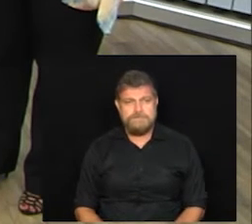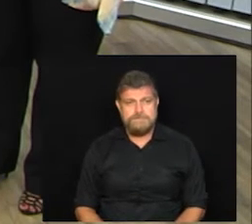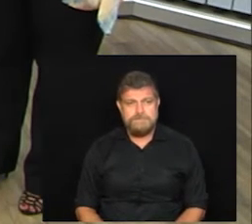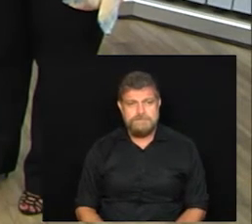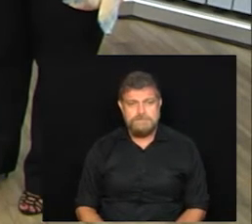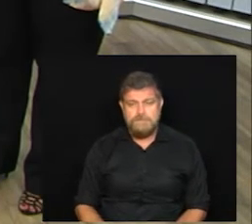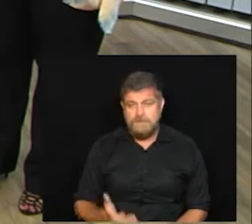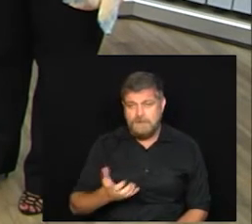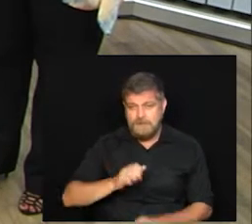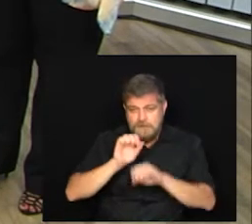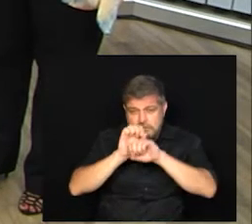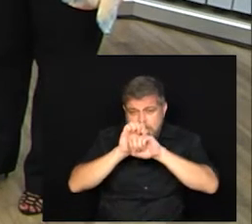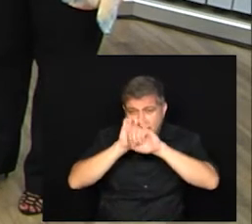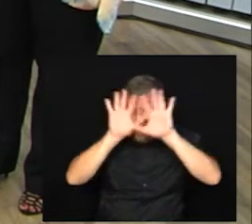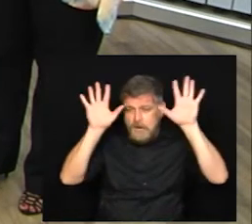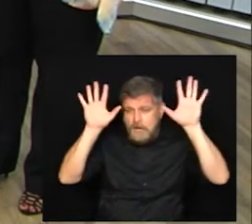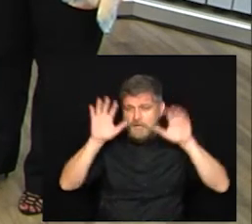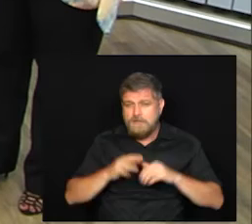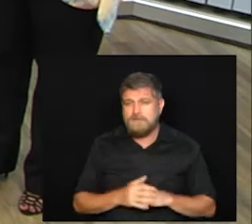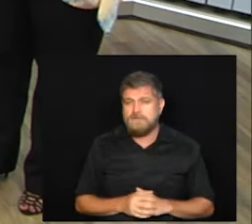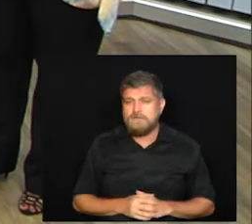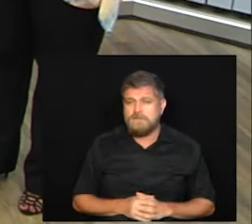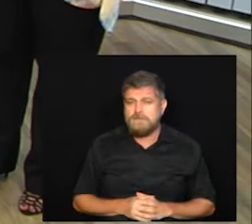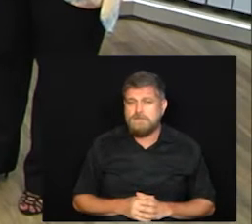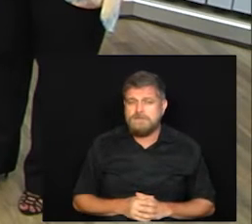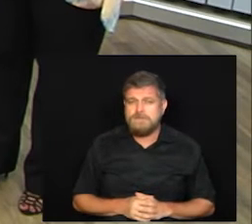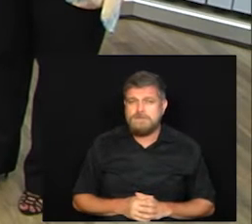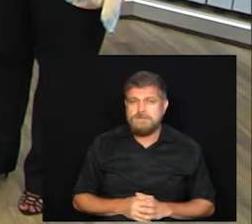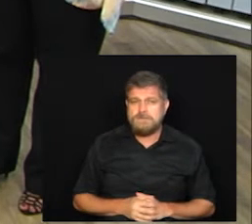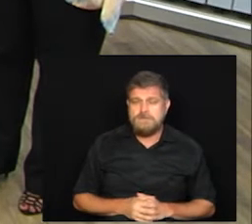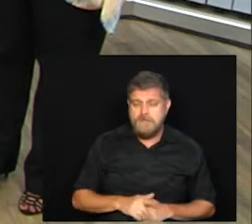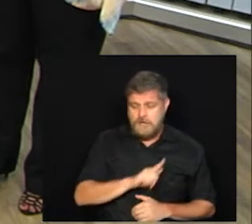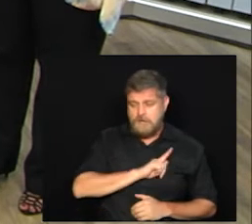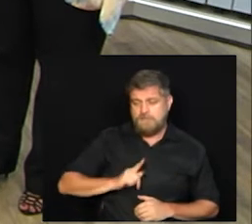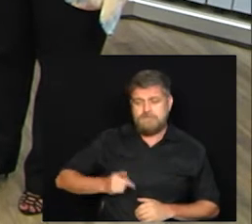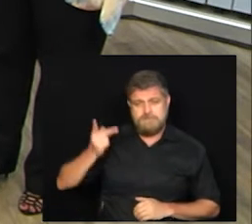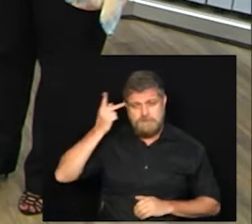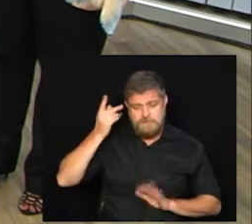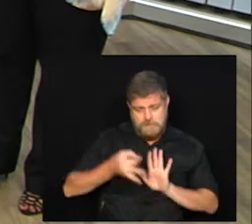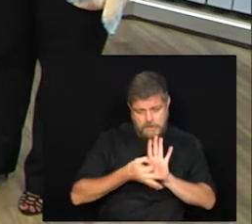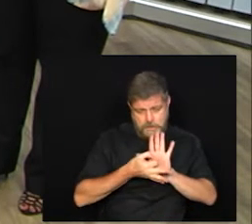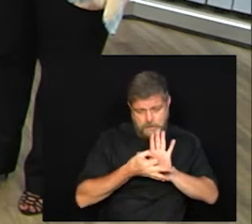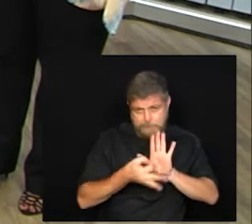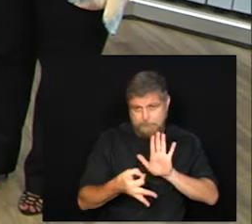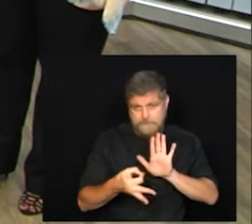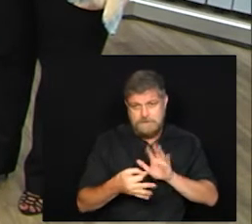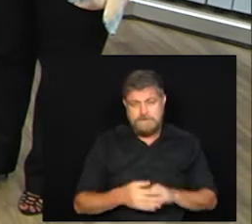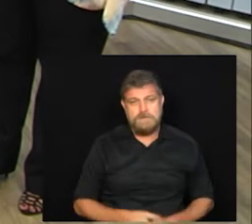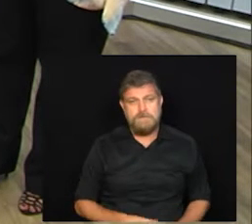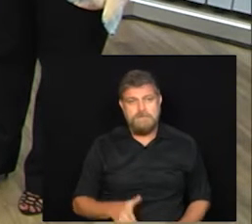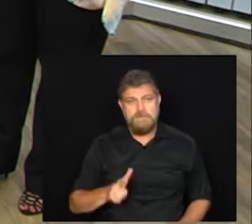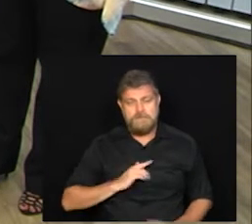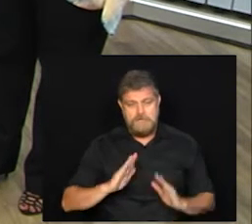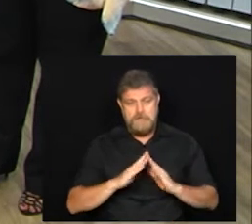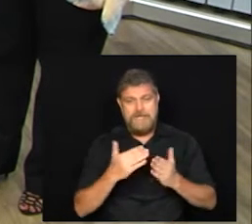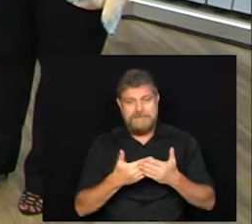Deixando claro então, Mena, esse posicionamento do governo do estado de São Paulo, da abertura das